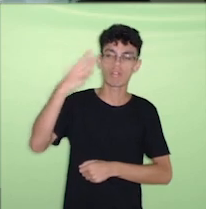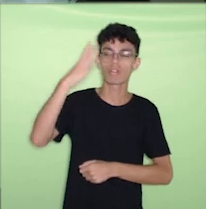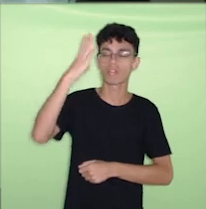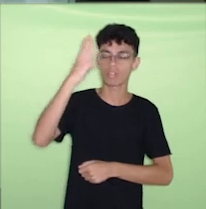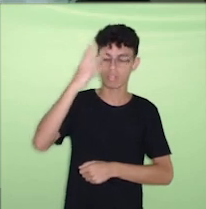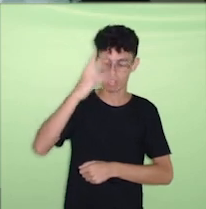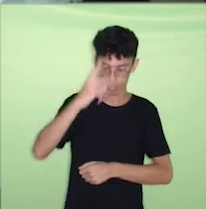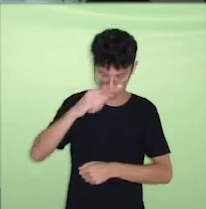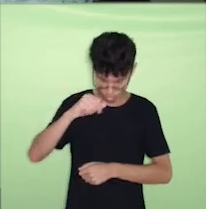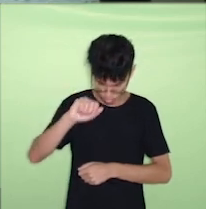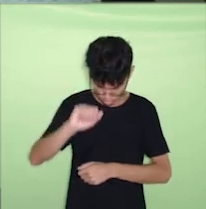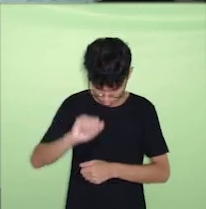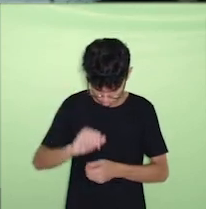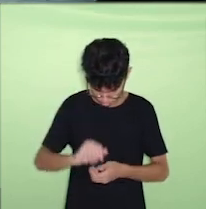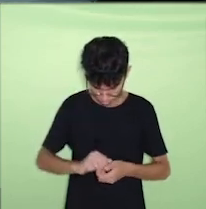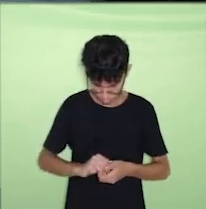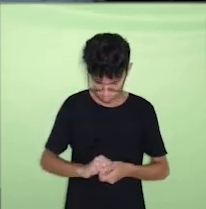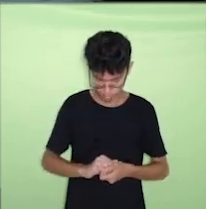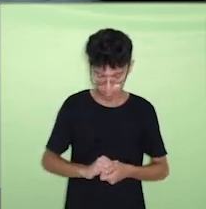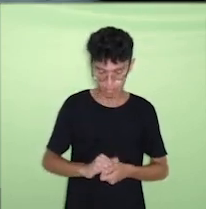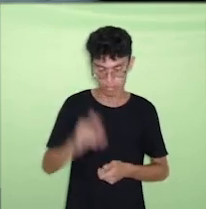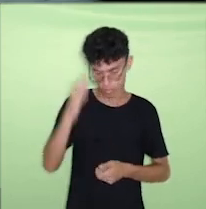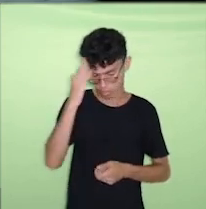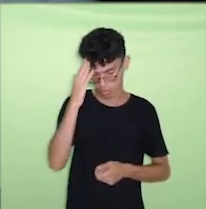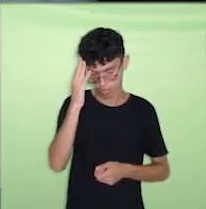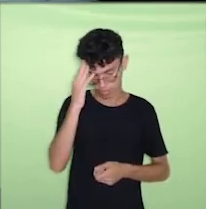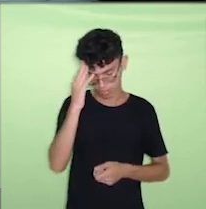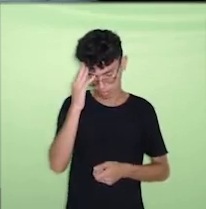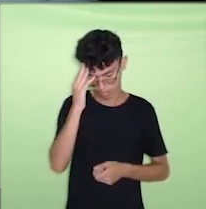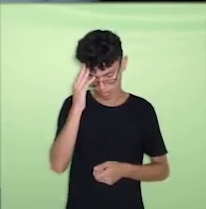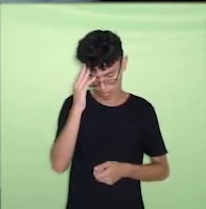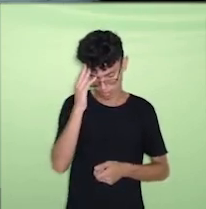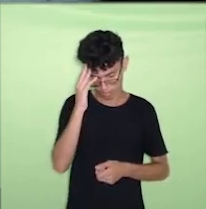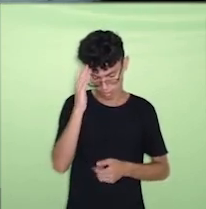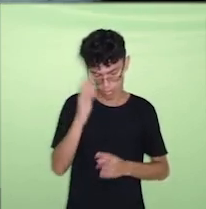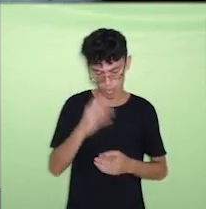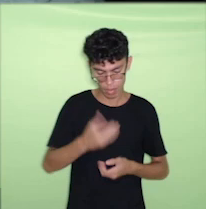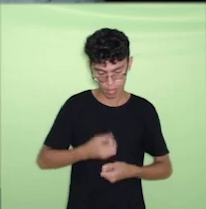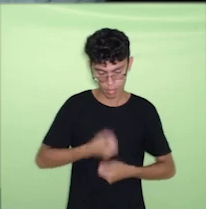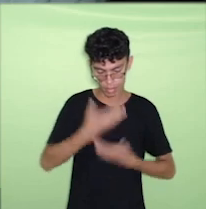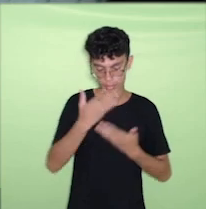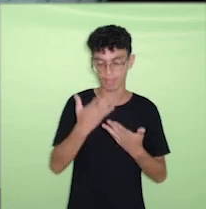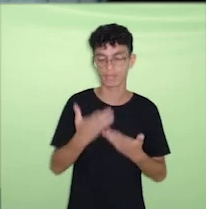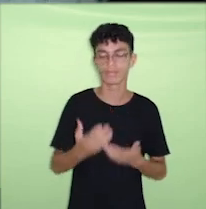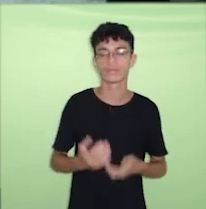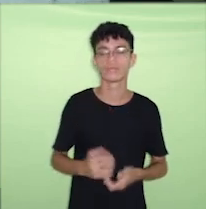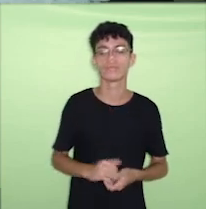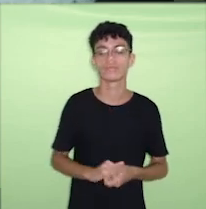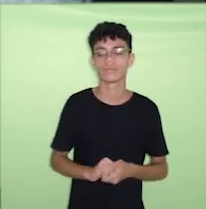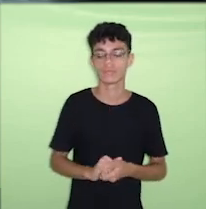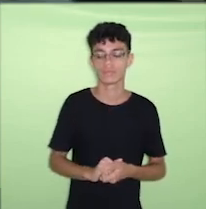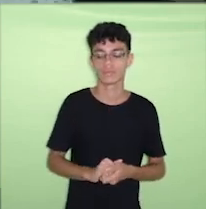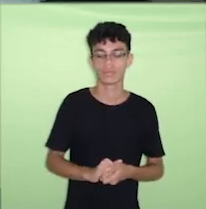Abaixe a cabeça, como se soubesse a inutilidade de todas as confissões.